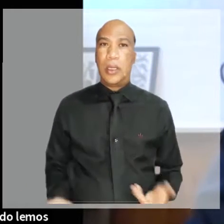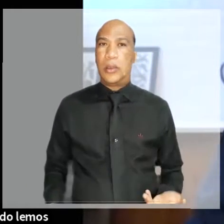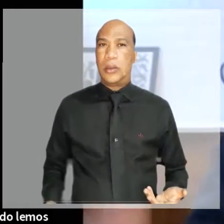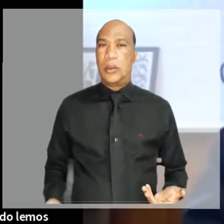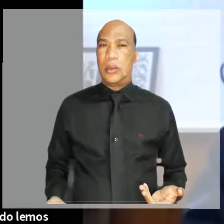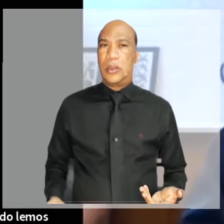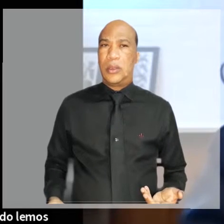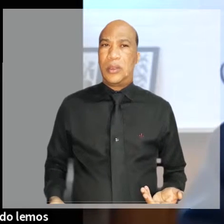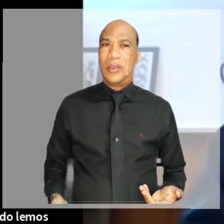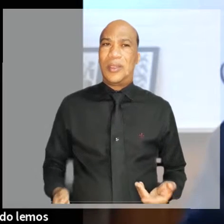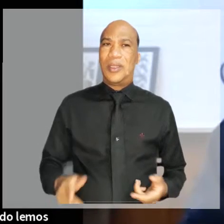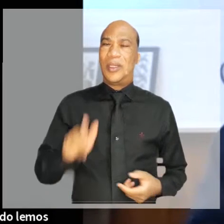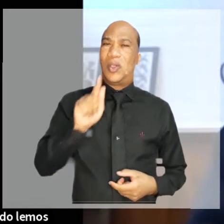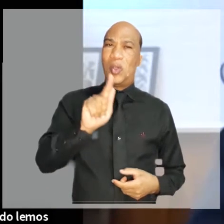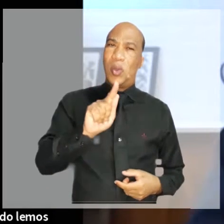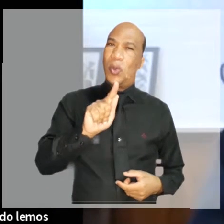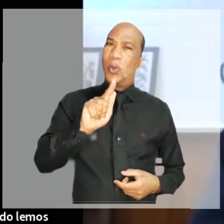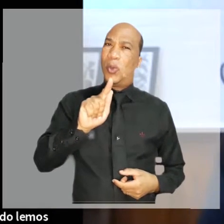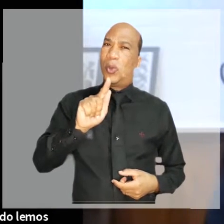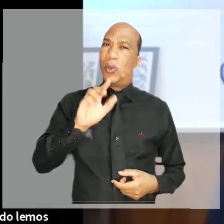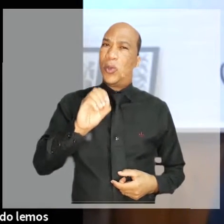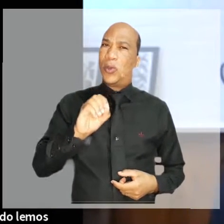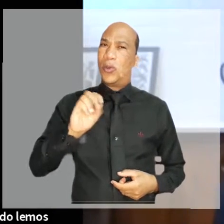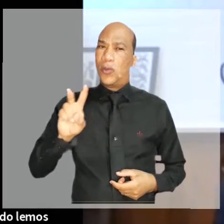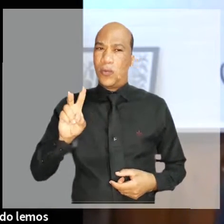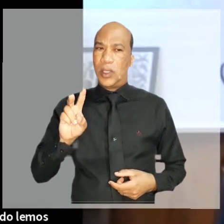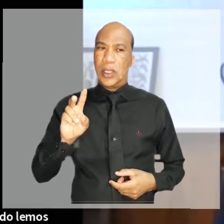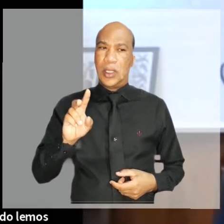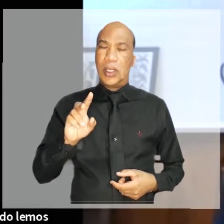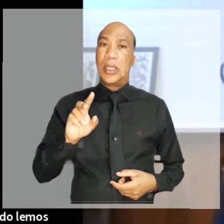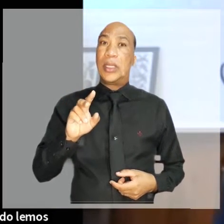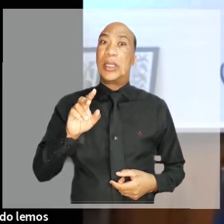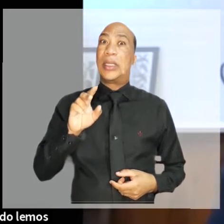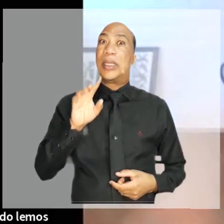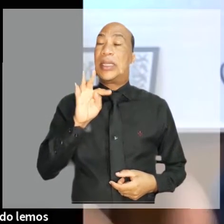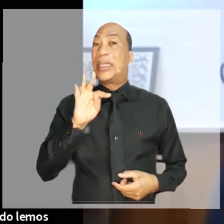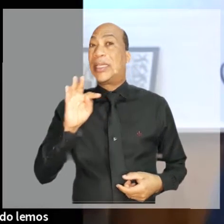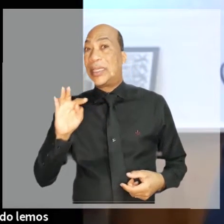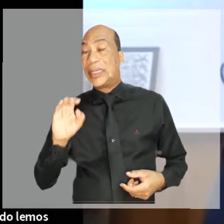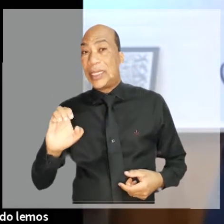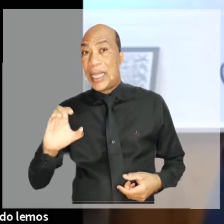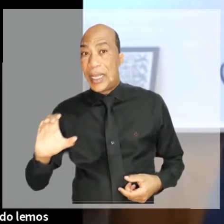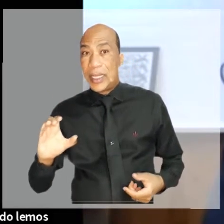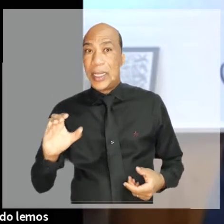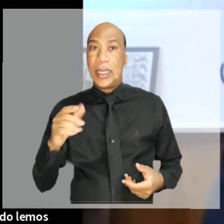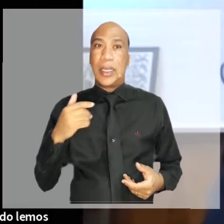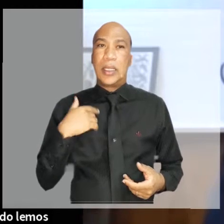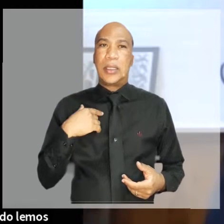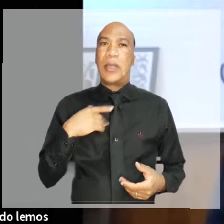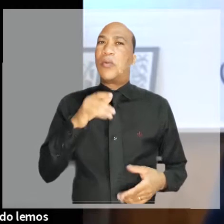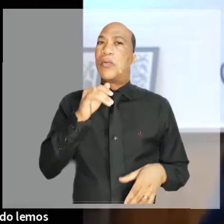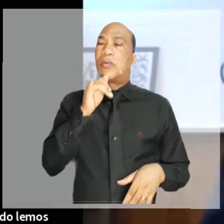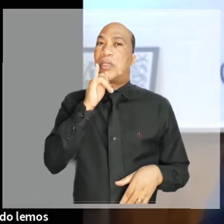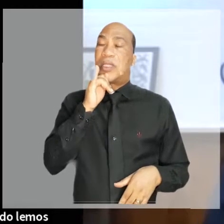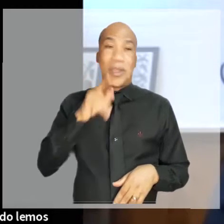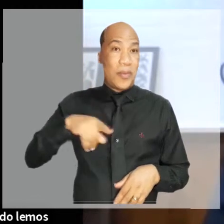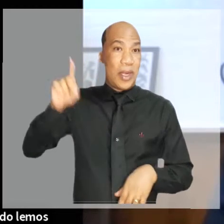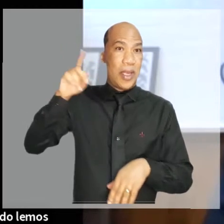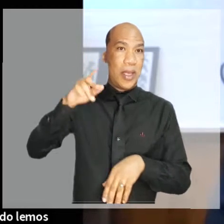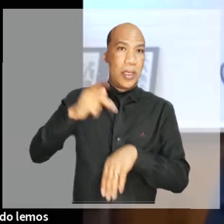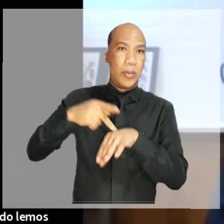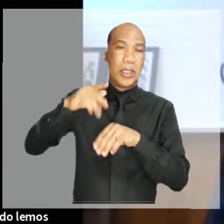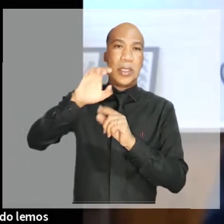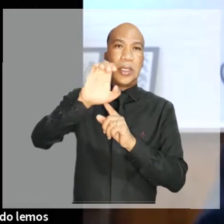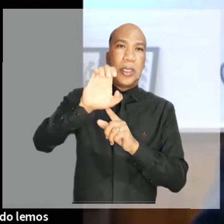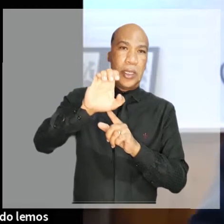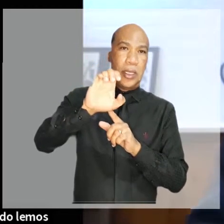eu acho que maior e mais citado, os casos da Estônia e da Índia, né? A Estônia é